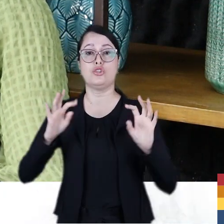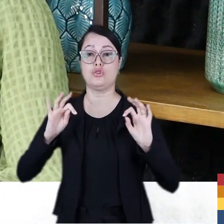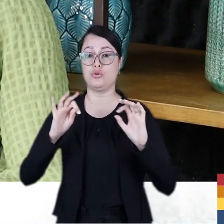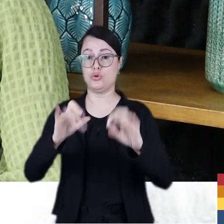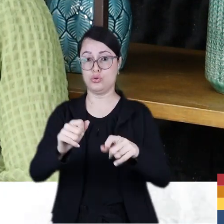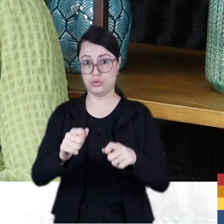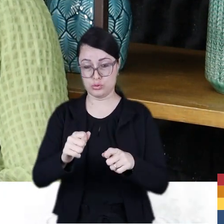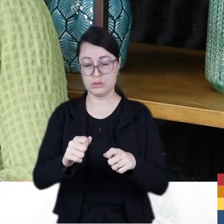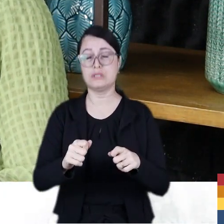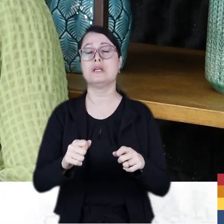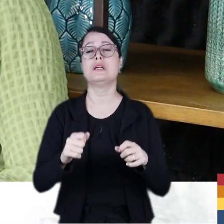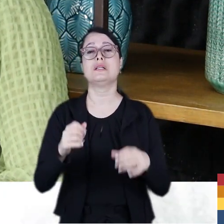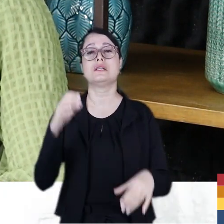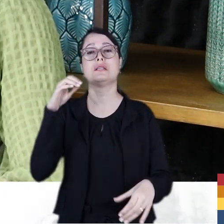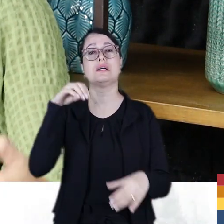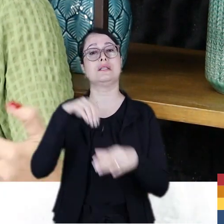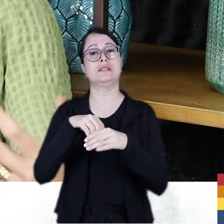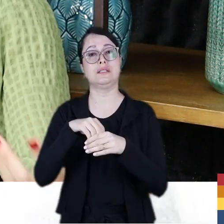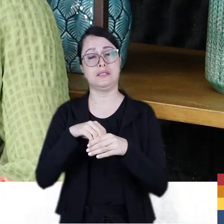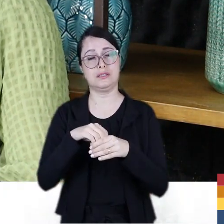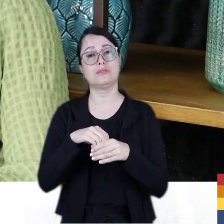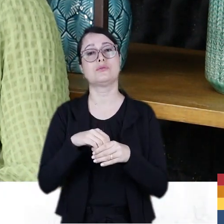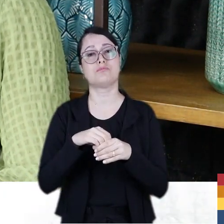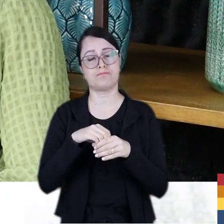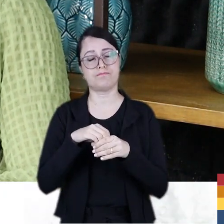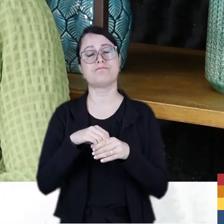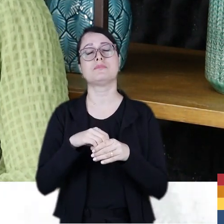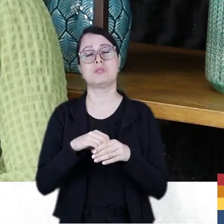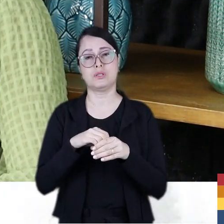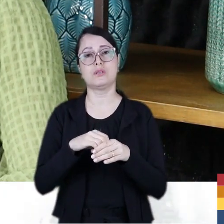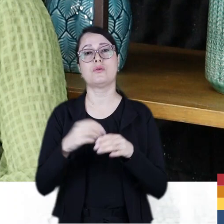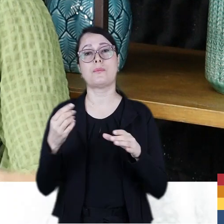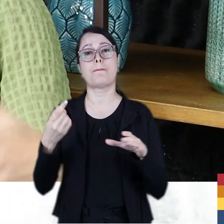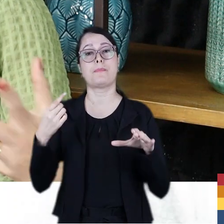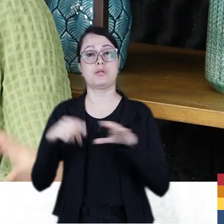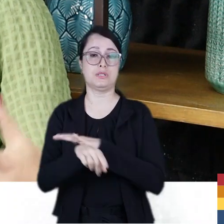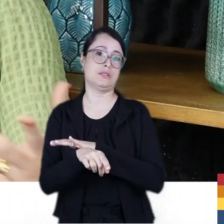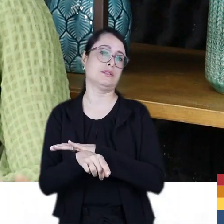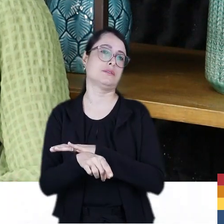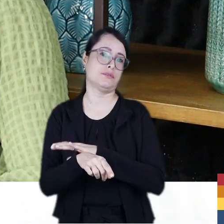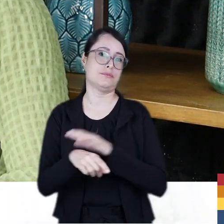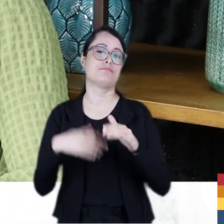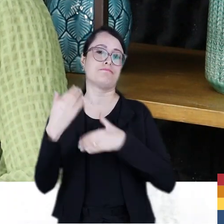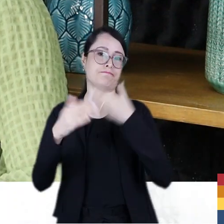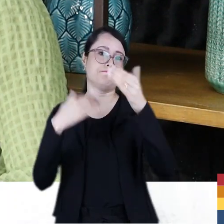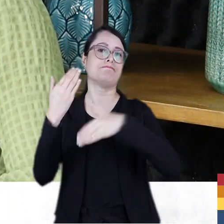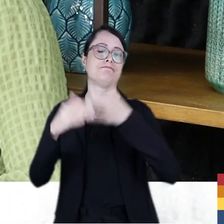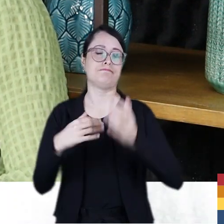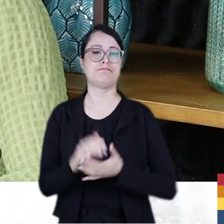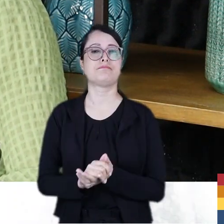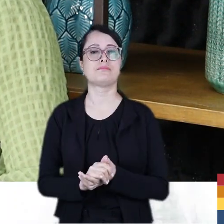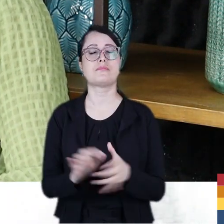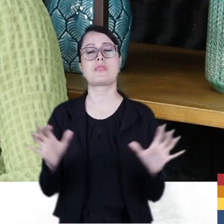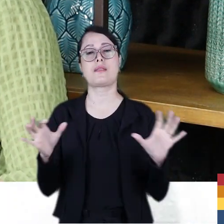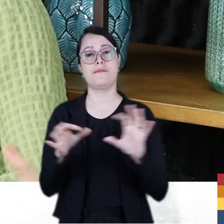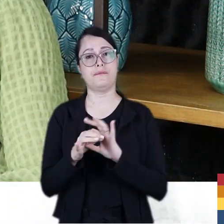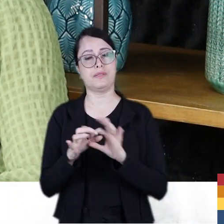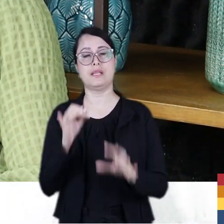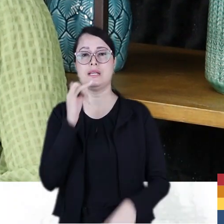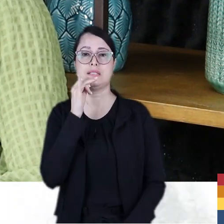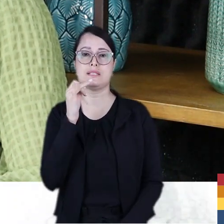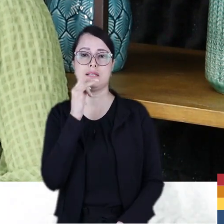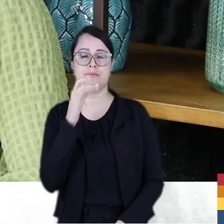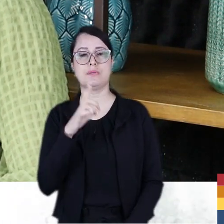se debater sobre as tradições, sobre as heranças culturais, né, a multiplicidade de representação, né,